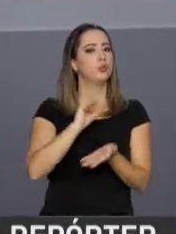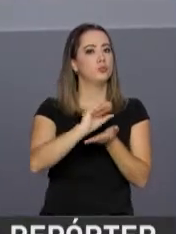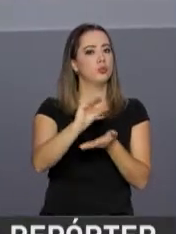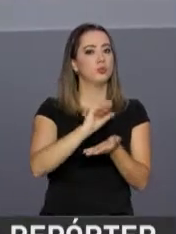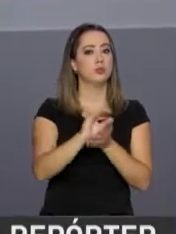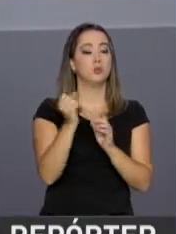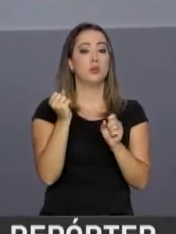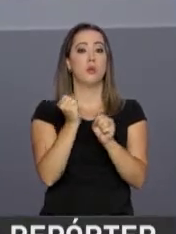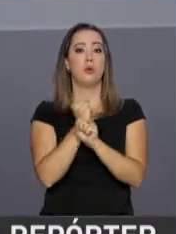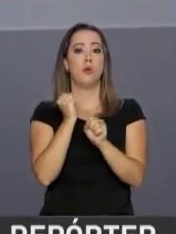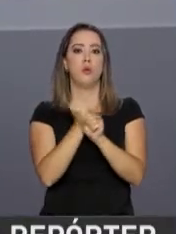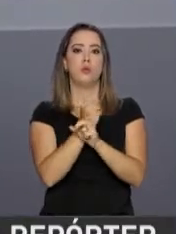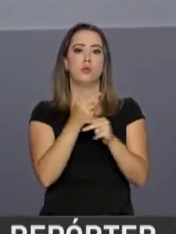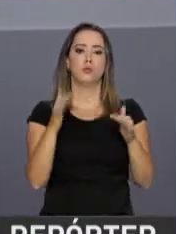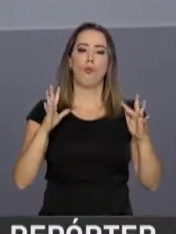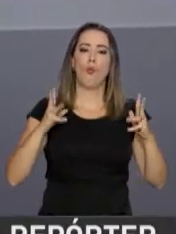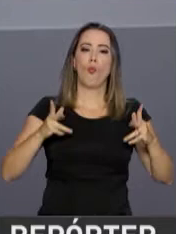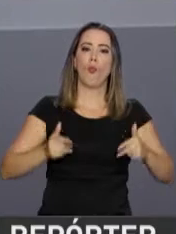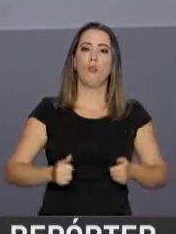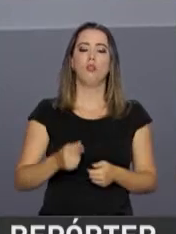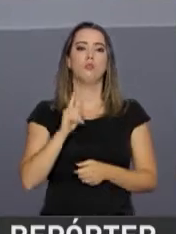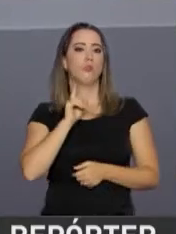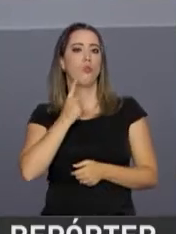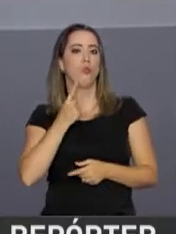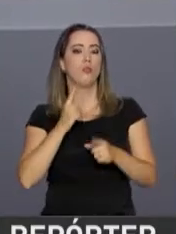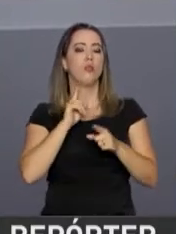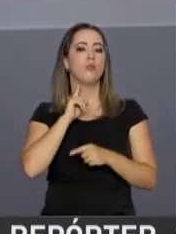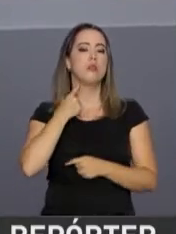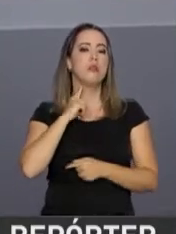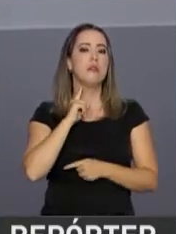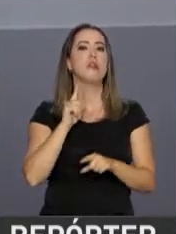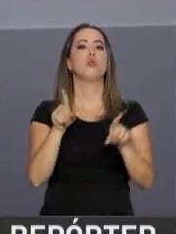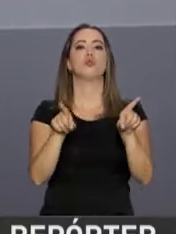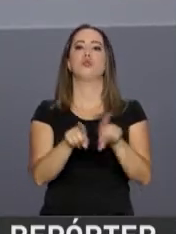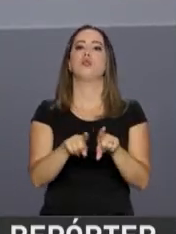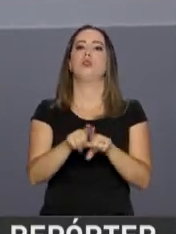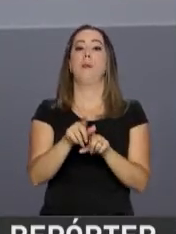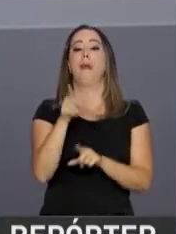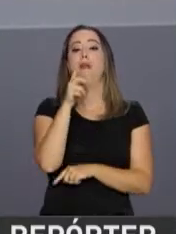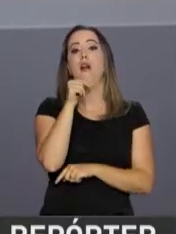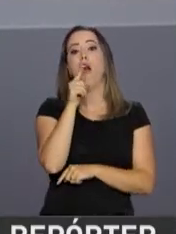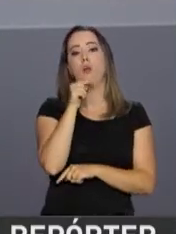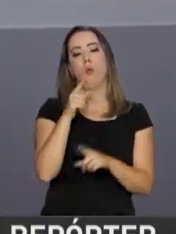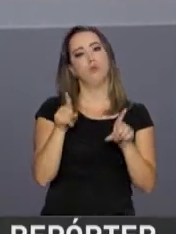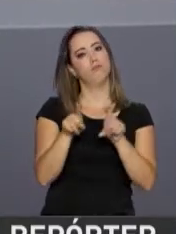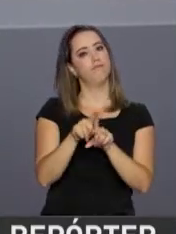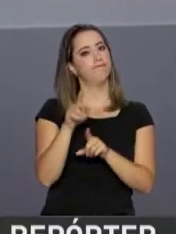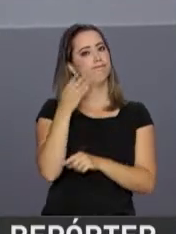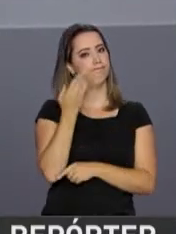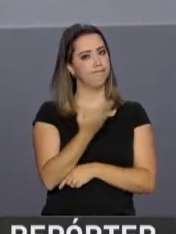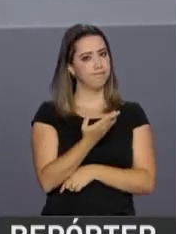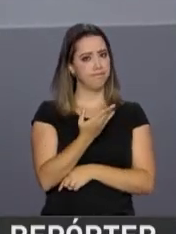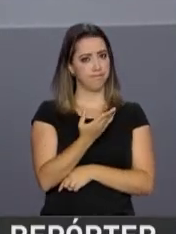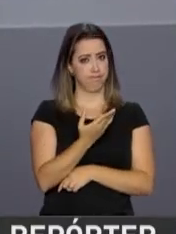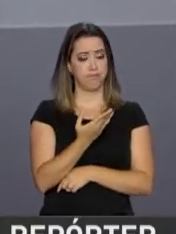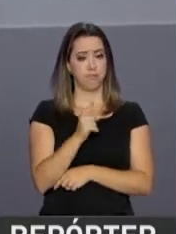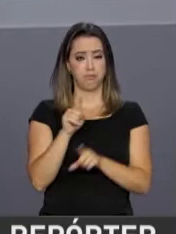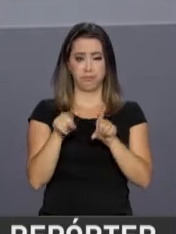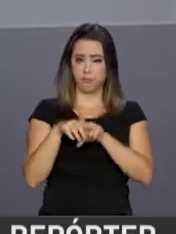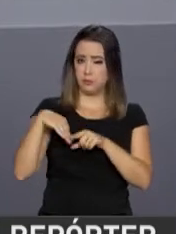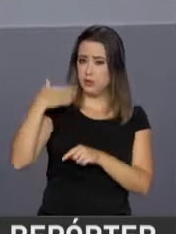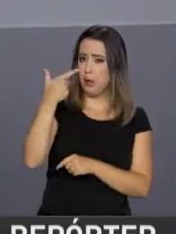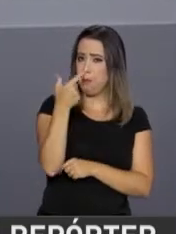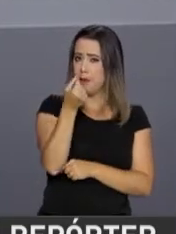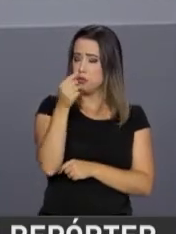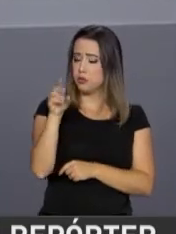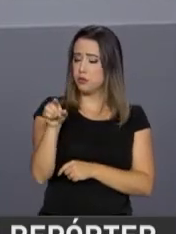de coleta e tratamento de esgoto e abastecimento de água cerca de 20 cidades brasileiras vão receber recursos previstos no